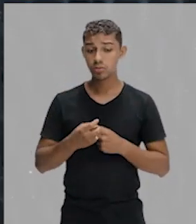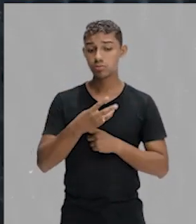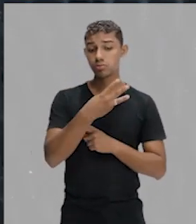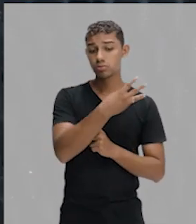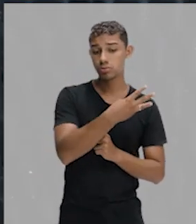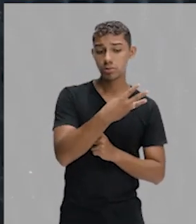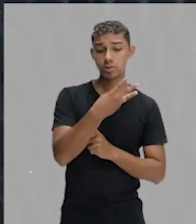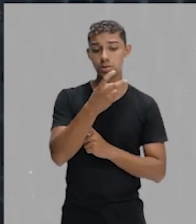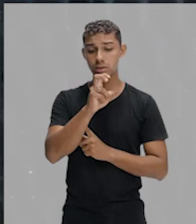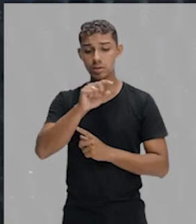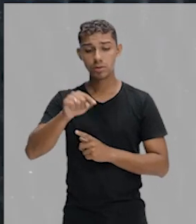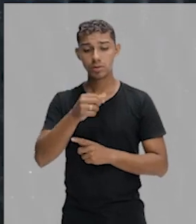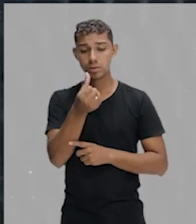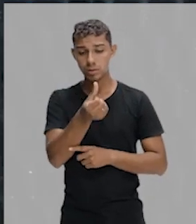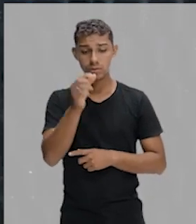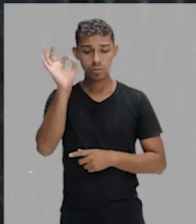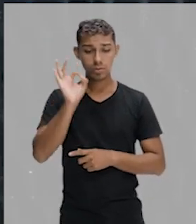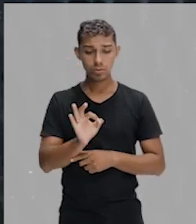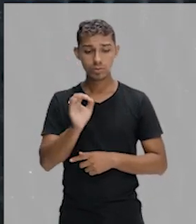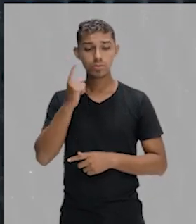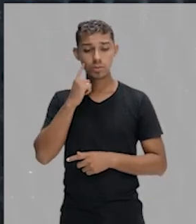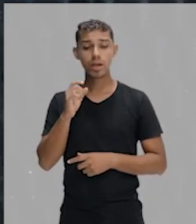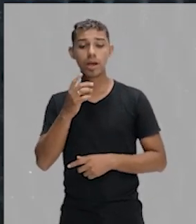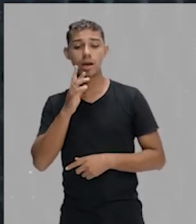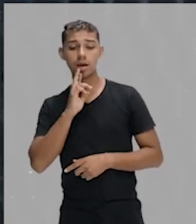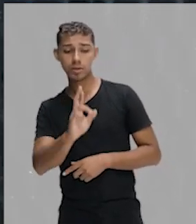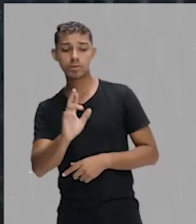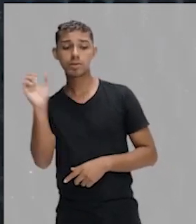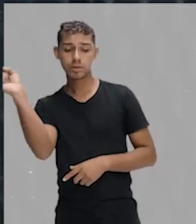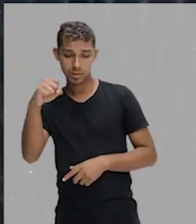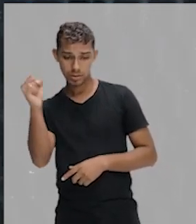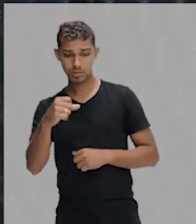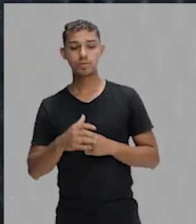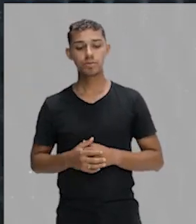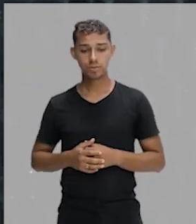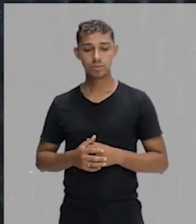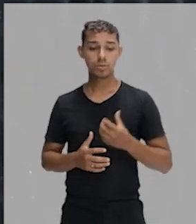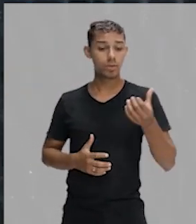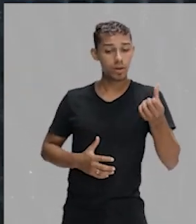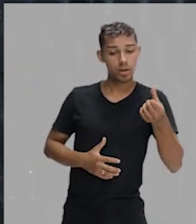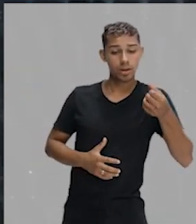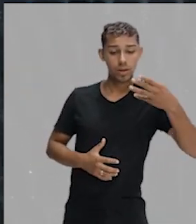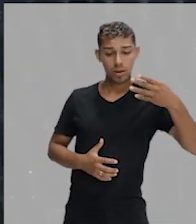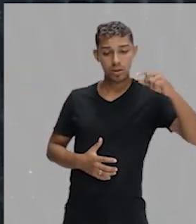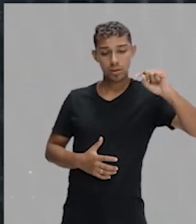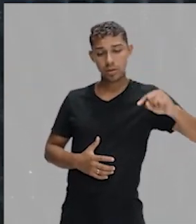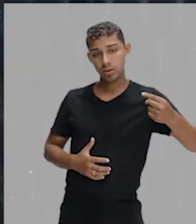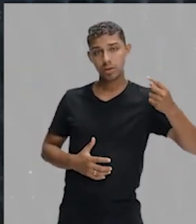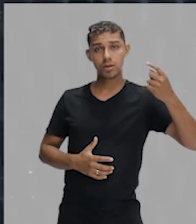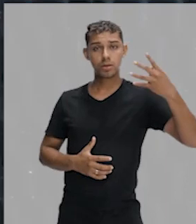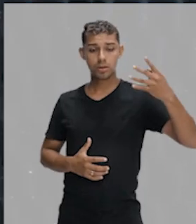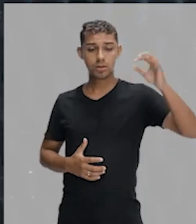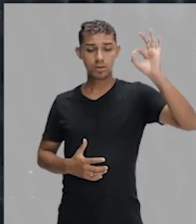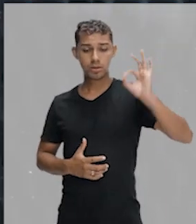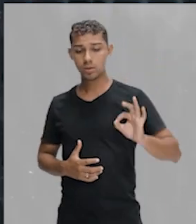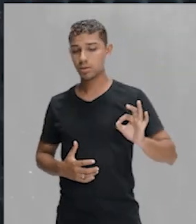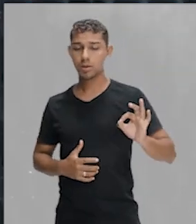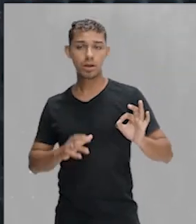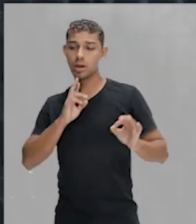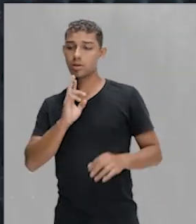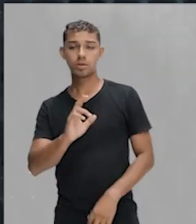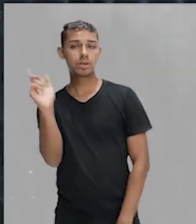64,4% que não, ou seja, a maioria, né, da população registrada dirigir e não possui